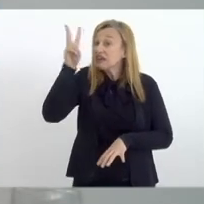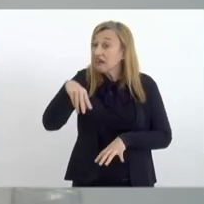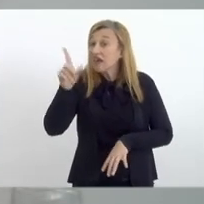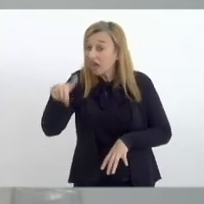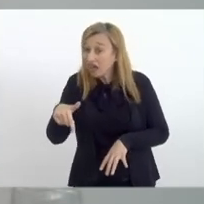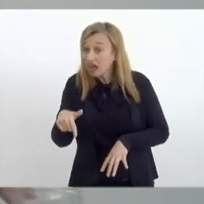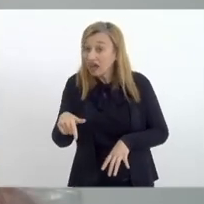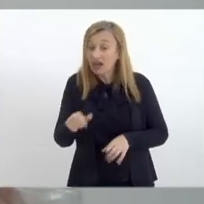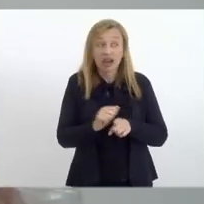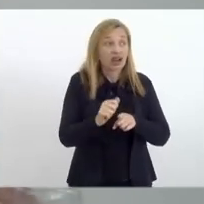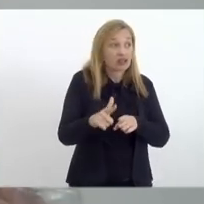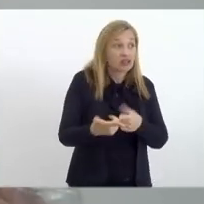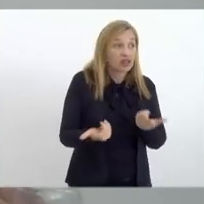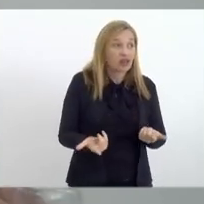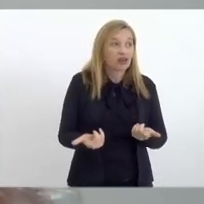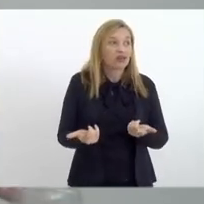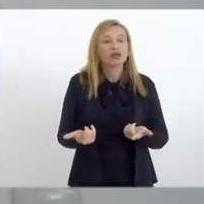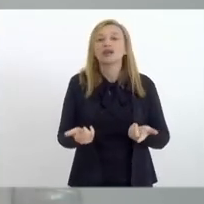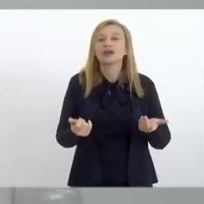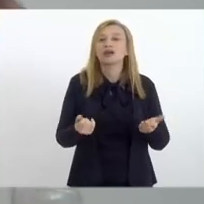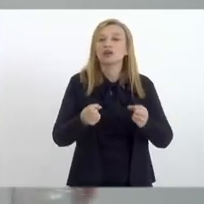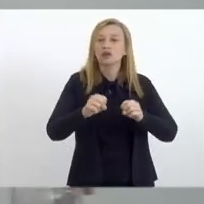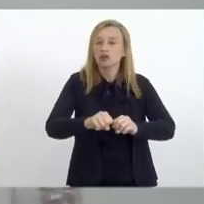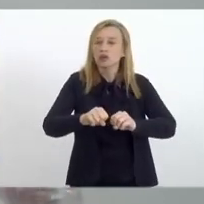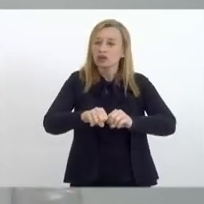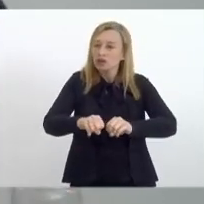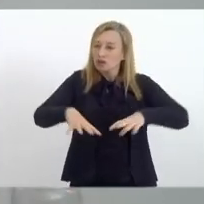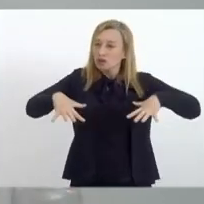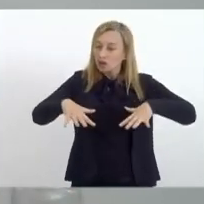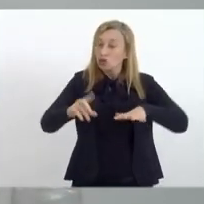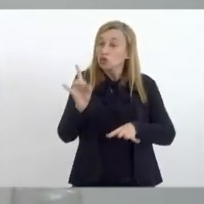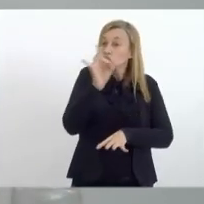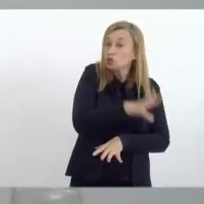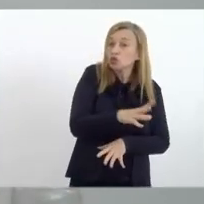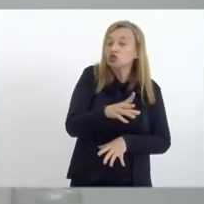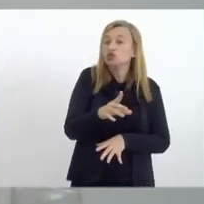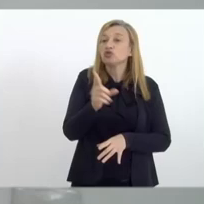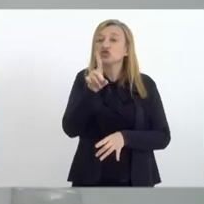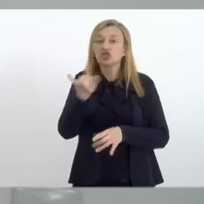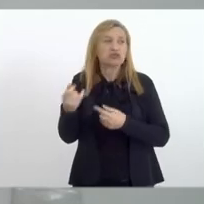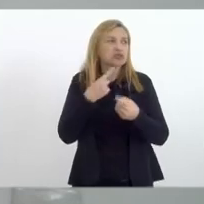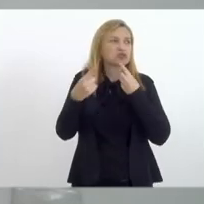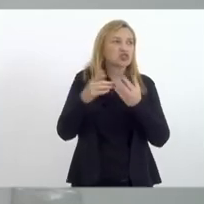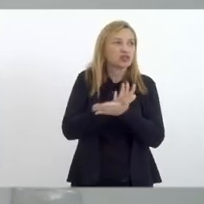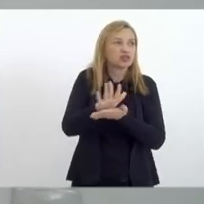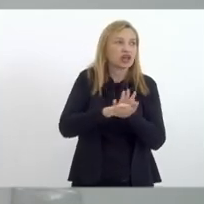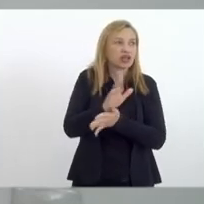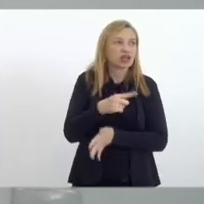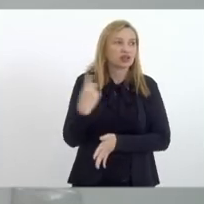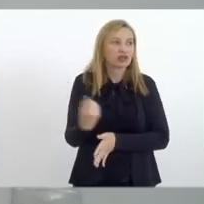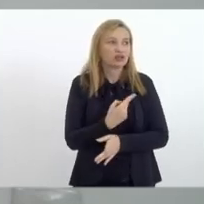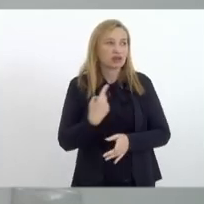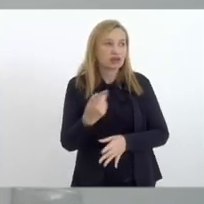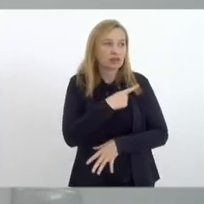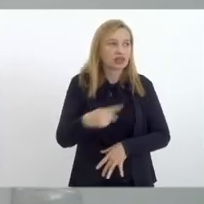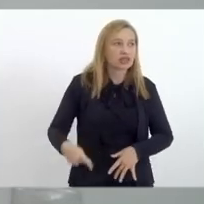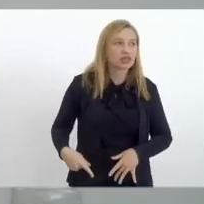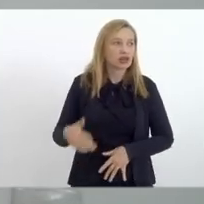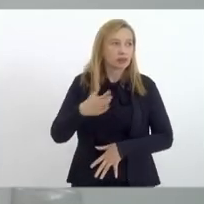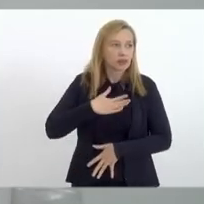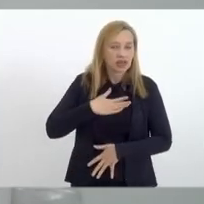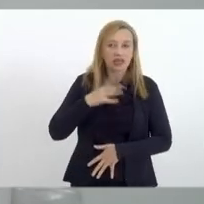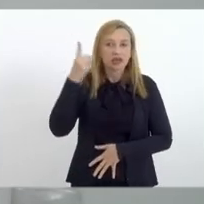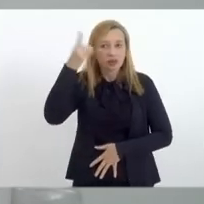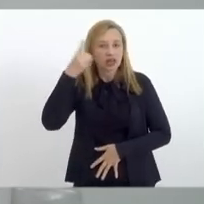aluguel, lotaram as galerias dessa casa e fizeram, no último dia, aqueles que não discutiram nada, na nossa presidência, tanto minha quanto o deputado Luiz Paulo, foram